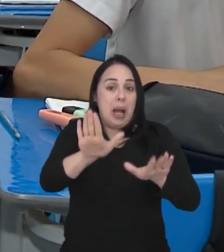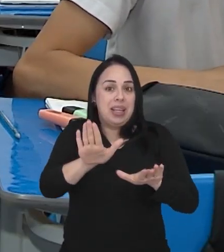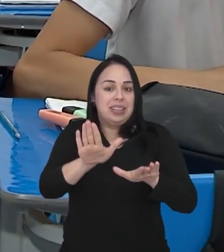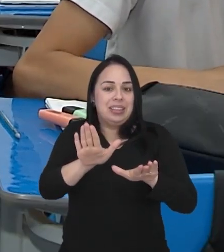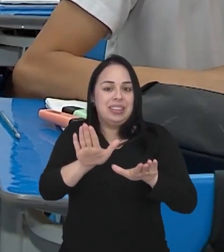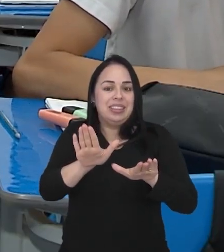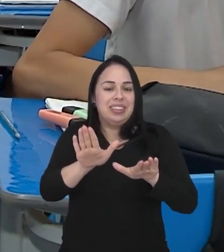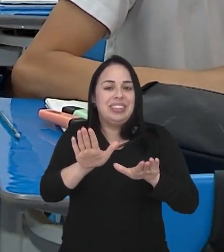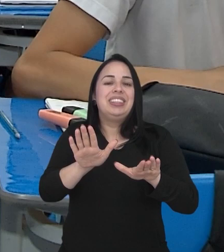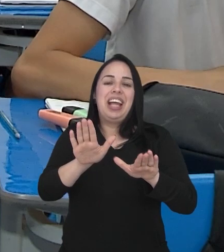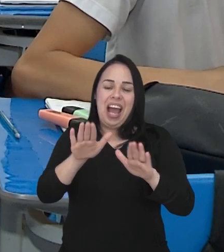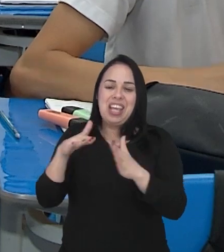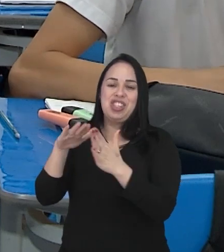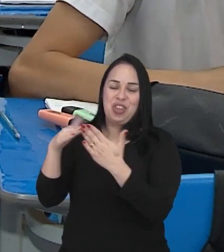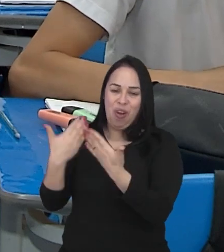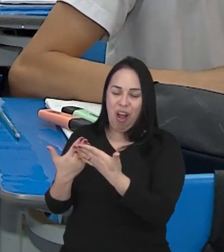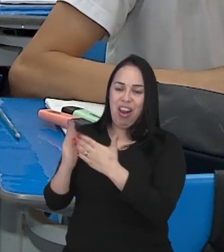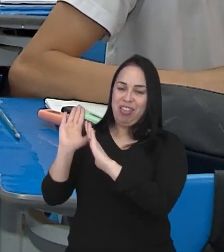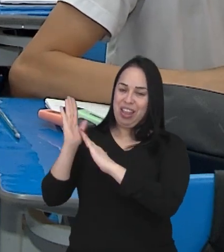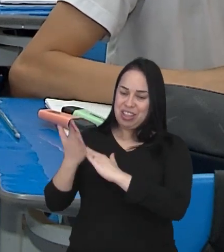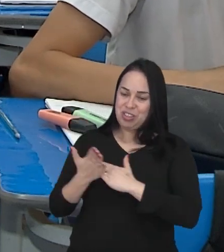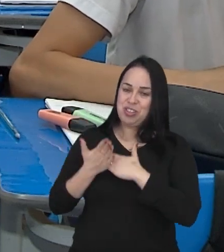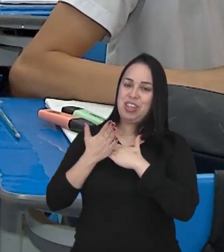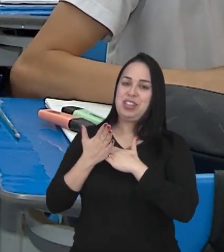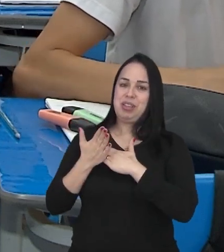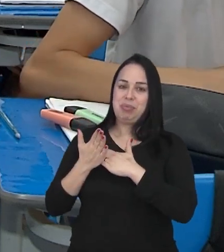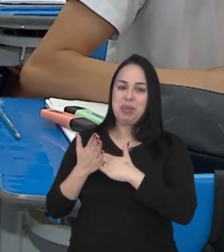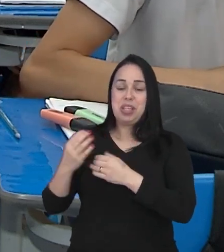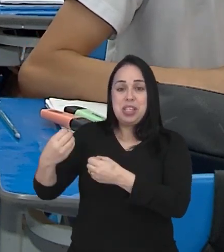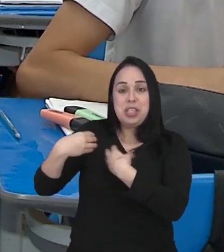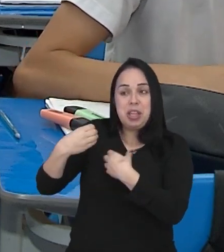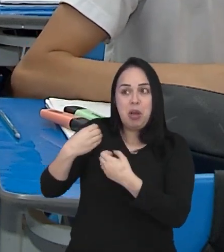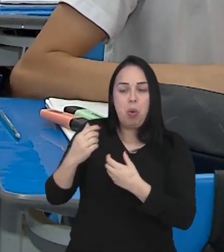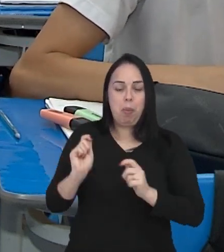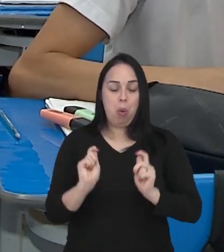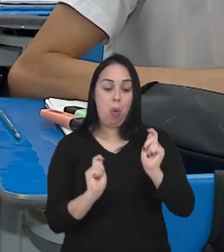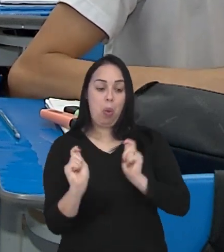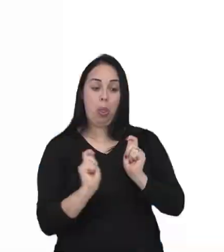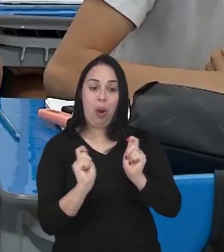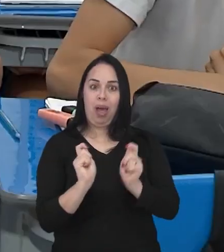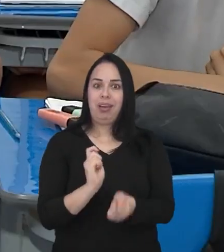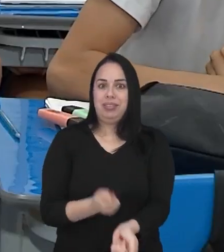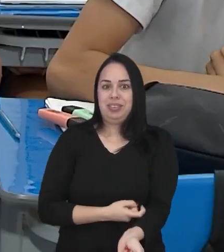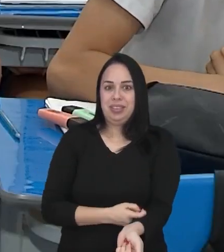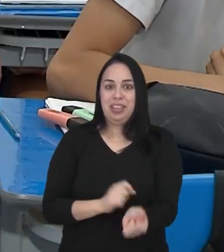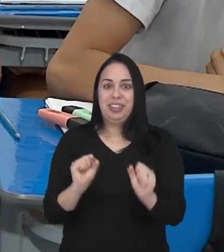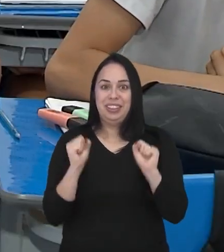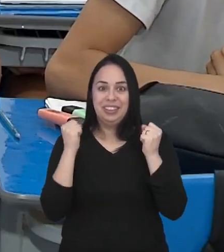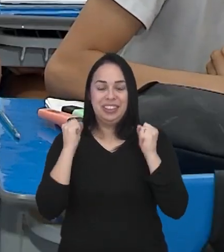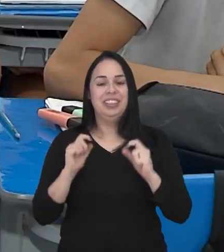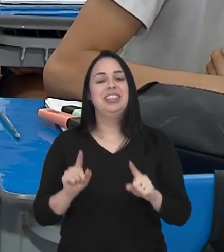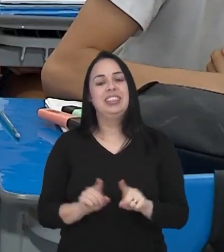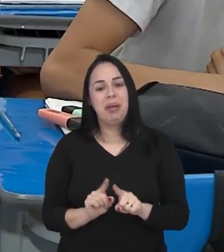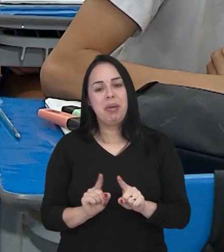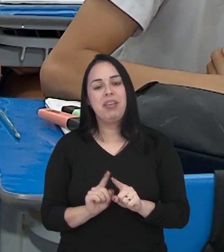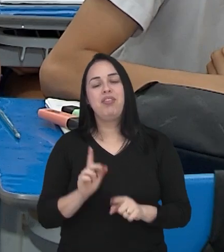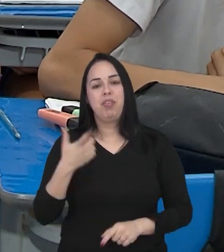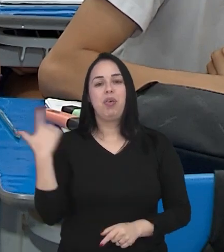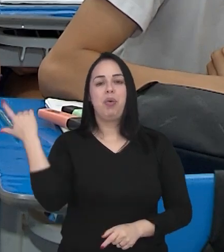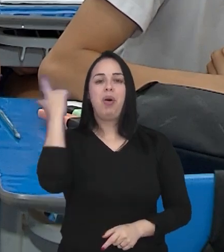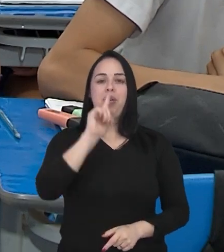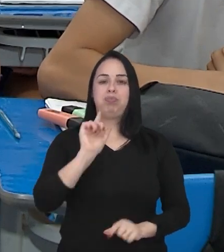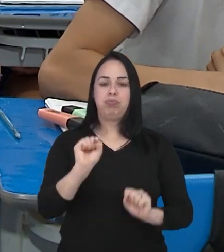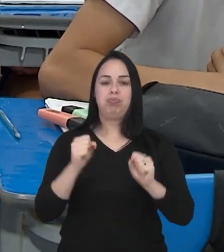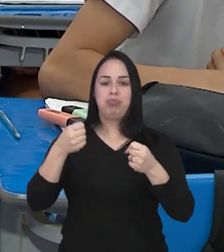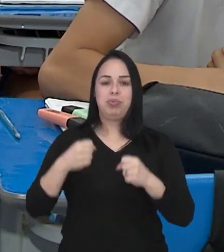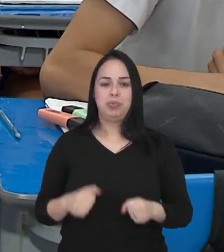que apresentar e tal, mas a escola sempre ajuda a gente a lidar com o nervosismo. Com certeza, eu vou me dedicar cada